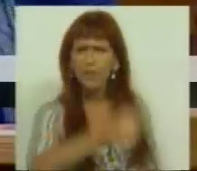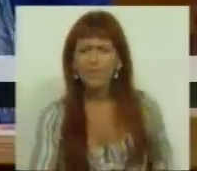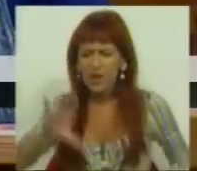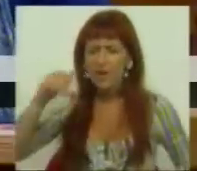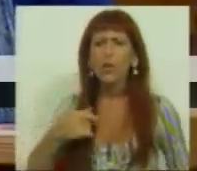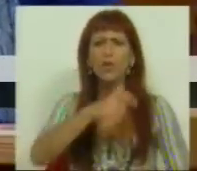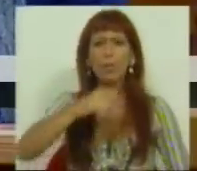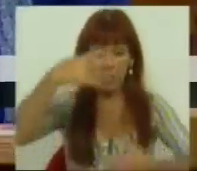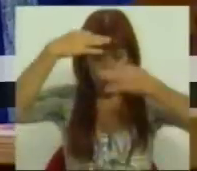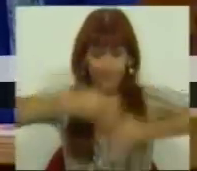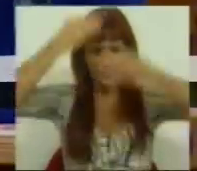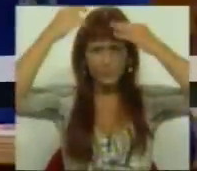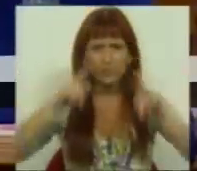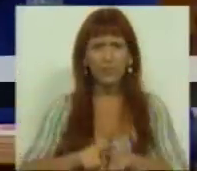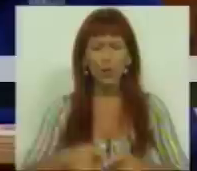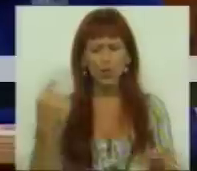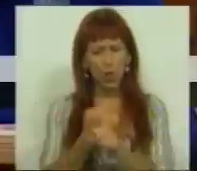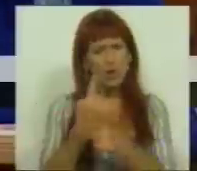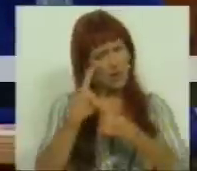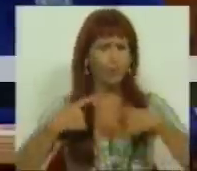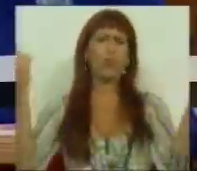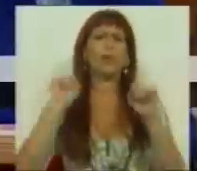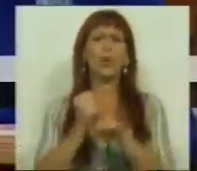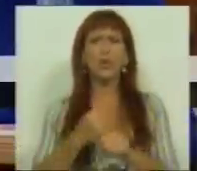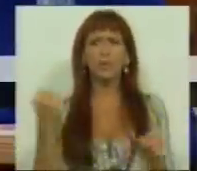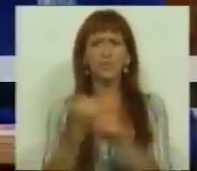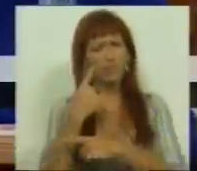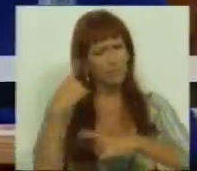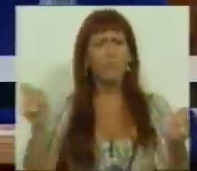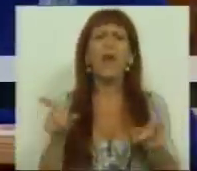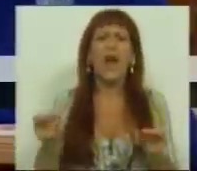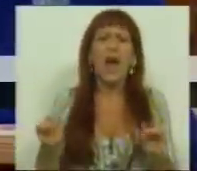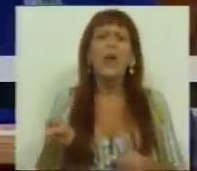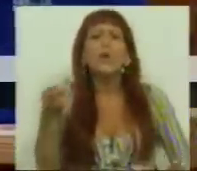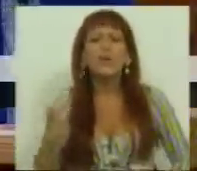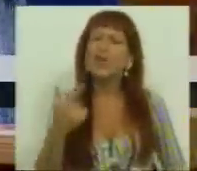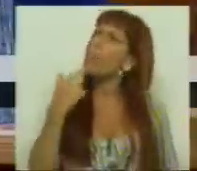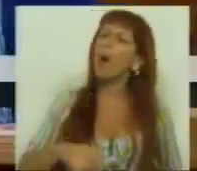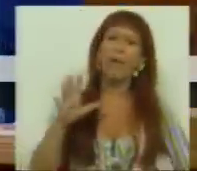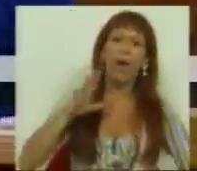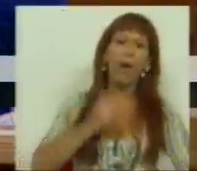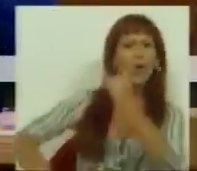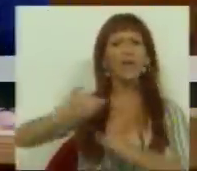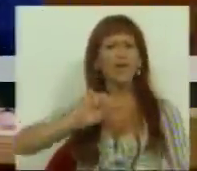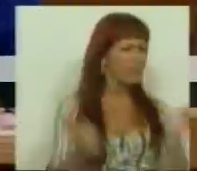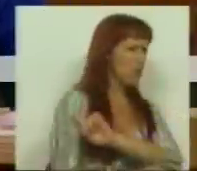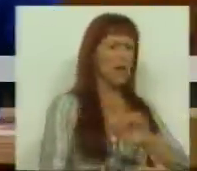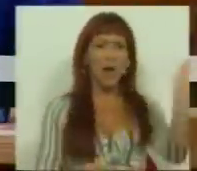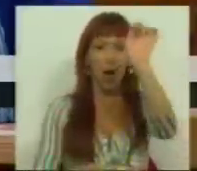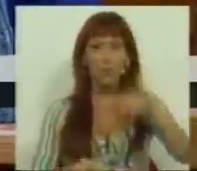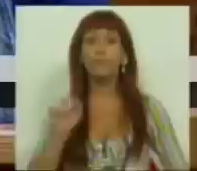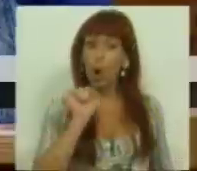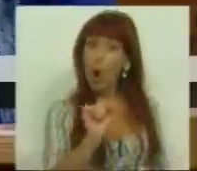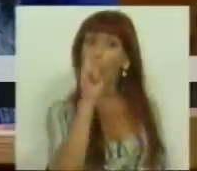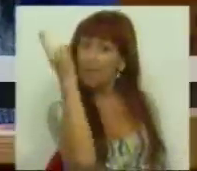Promessas de dignidade, de bem público, de serviço público, de rádio e televisão, e não pode agora voltar atrás. É também